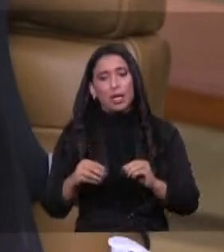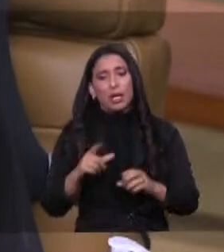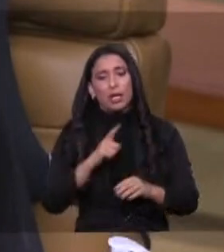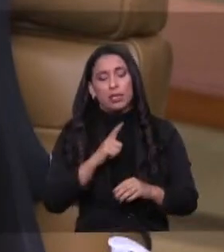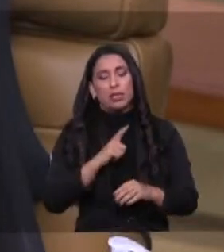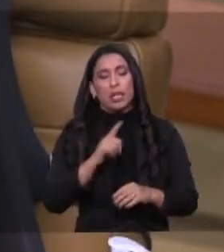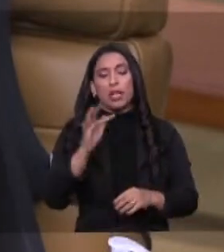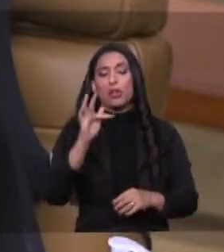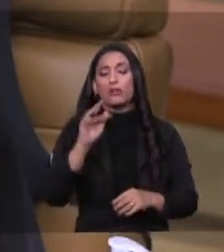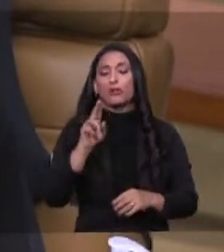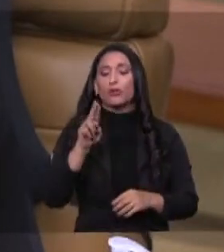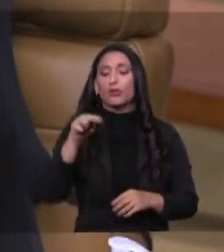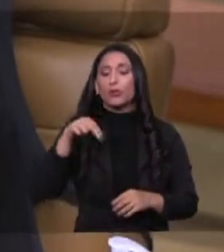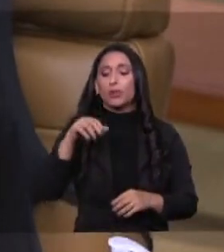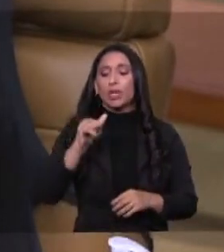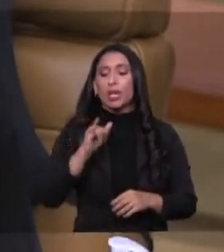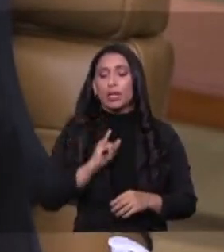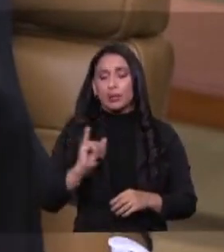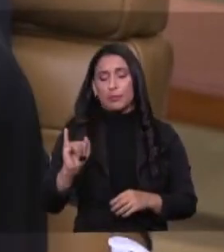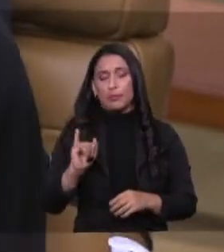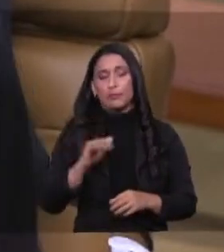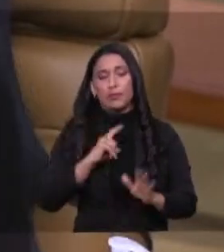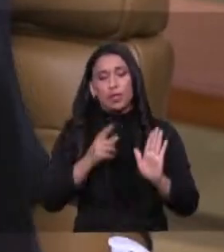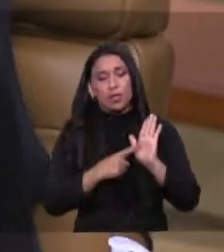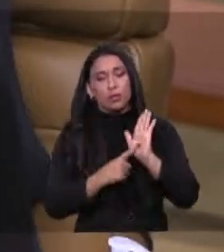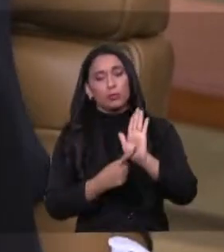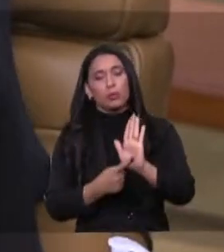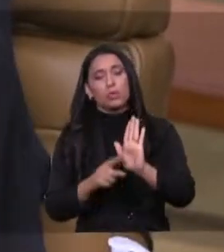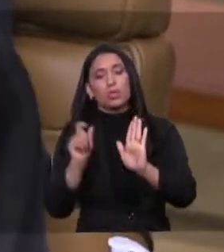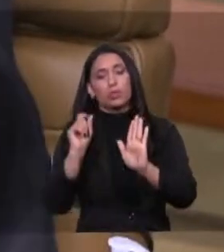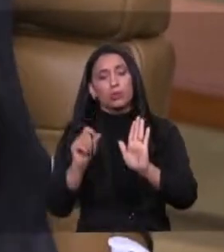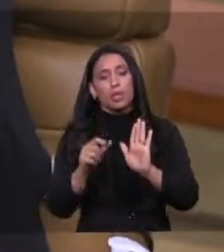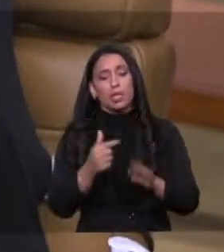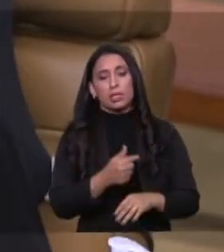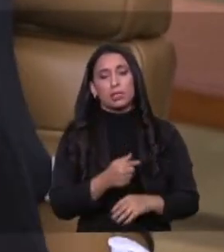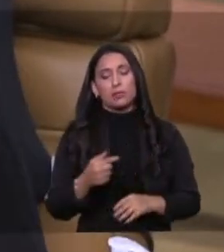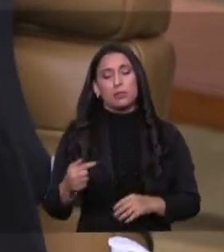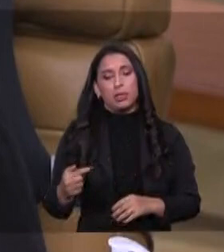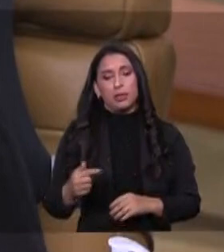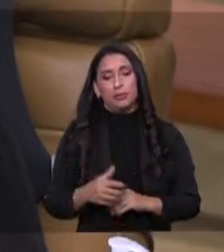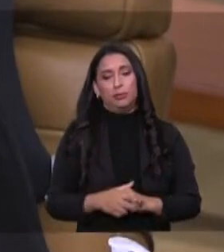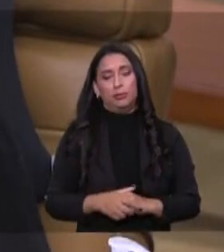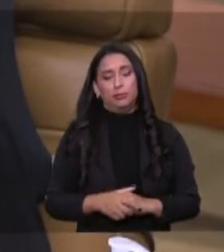da própria FUNAI, extraído essa semana.